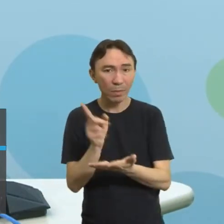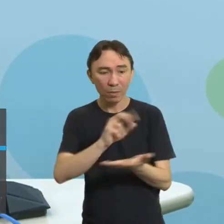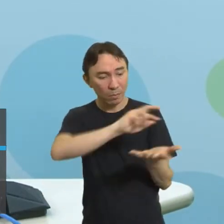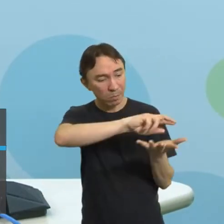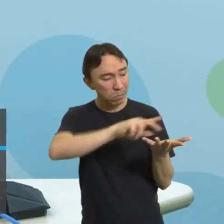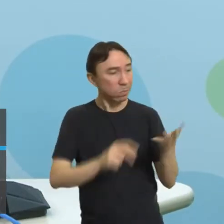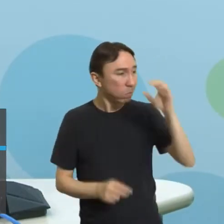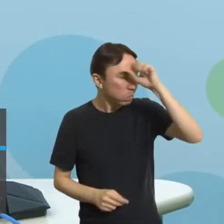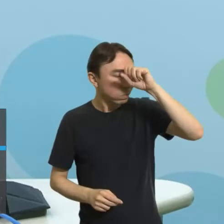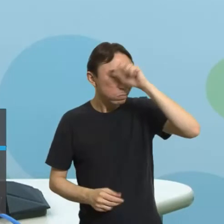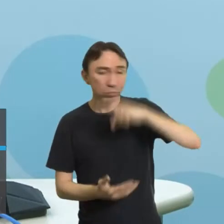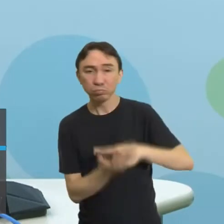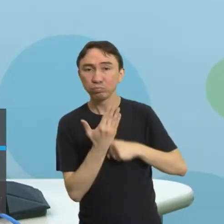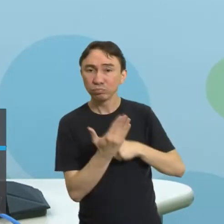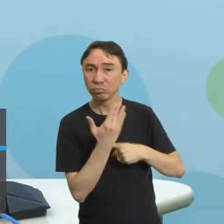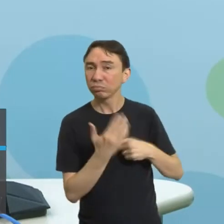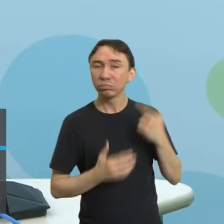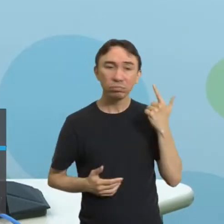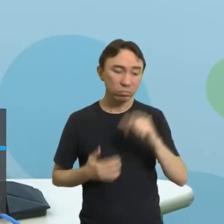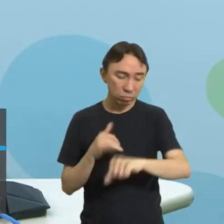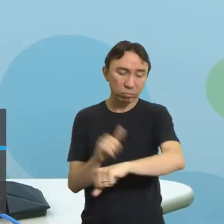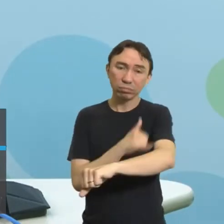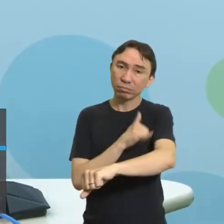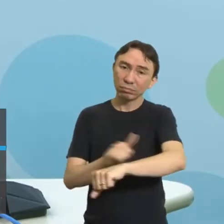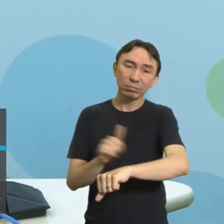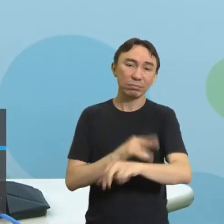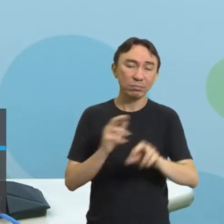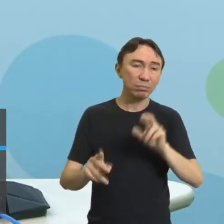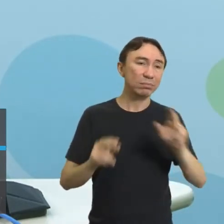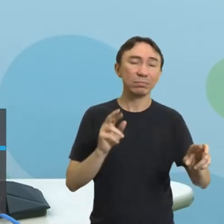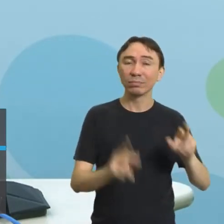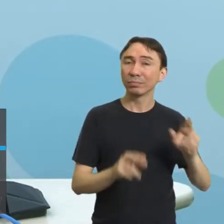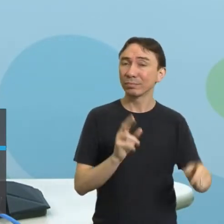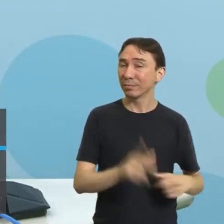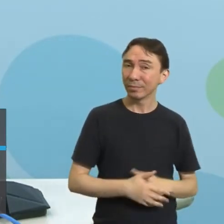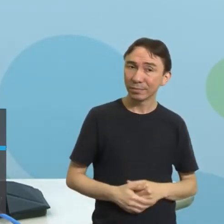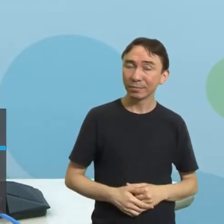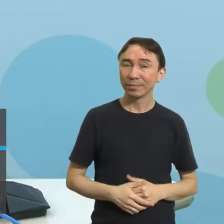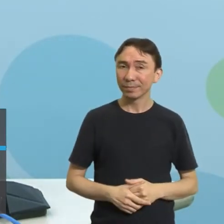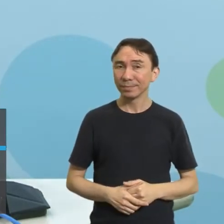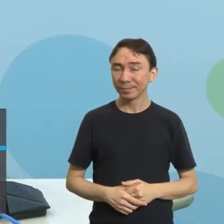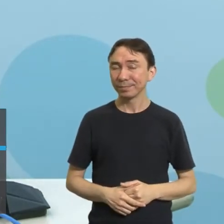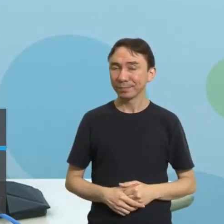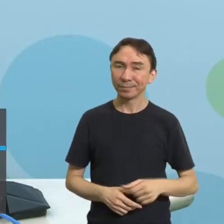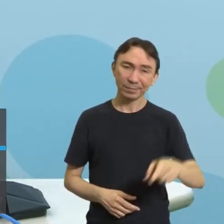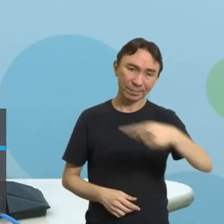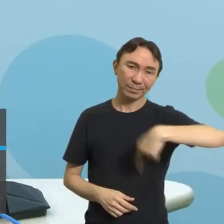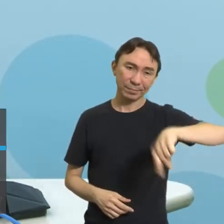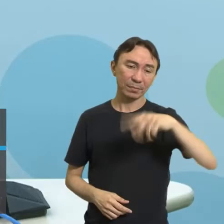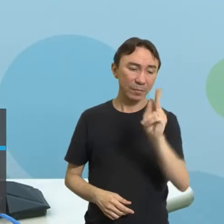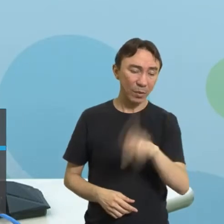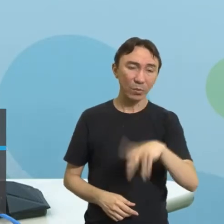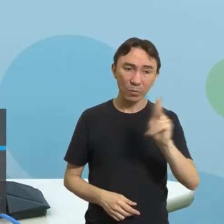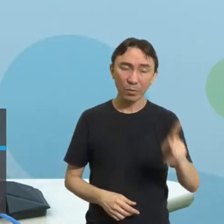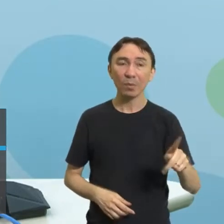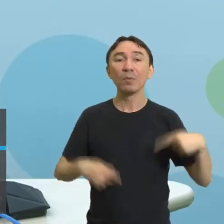é importante reforçar que nós, professores, devemos sempre